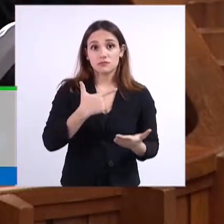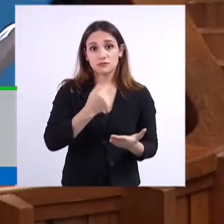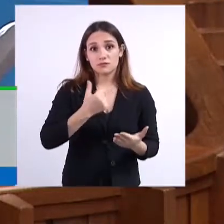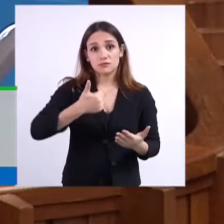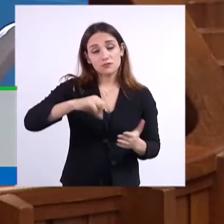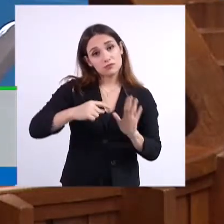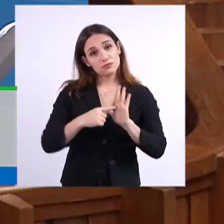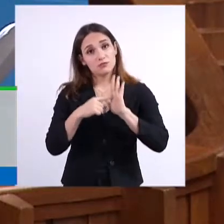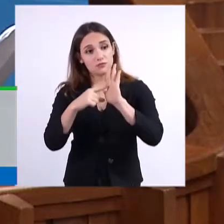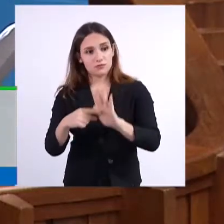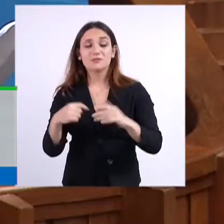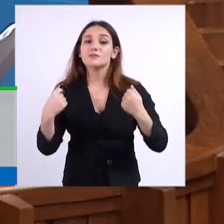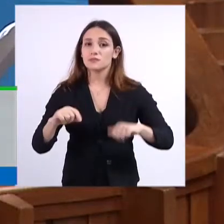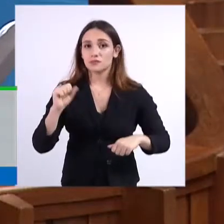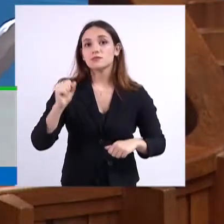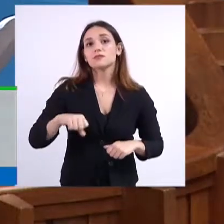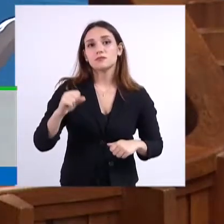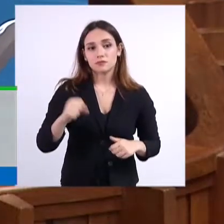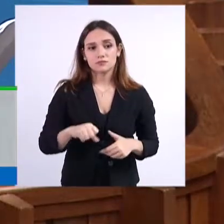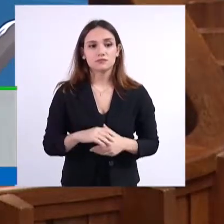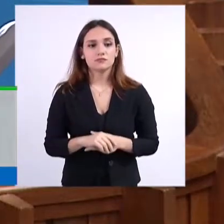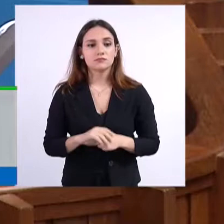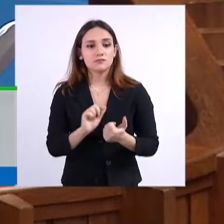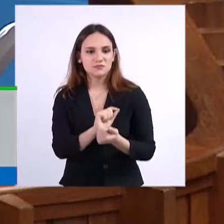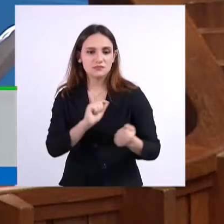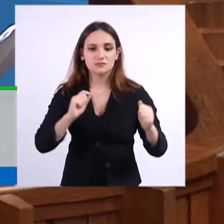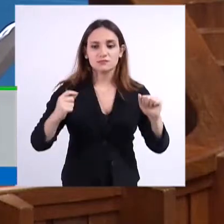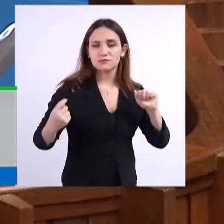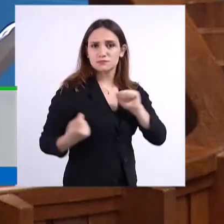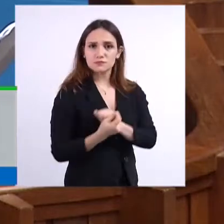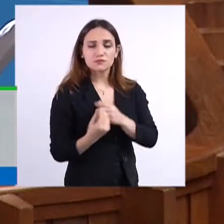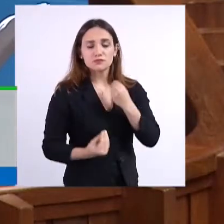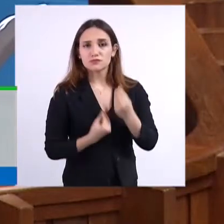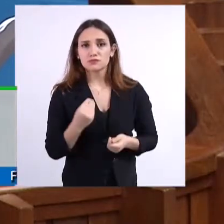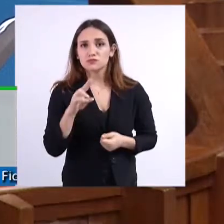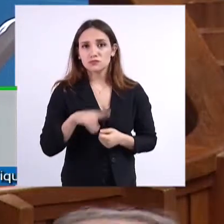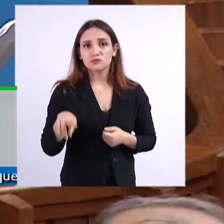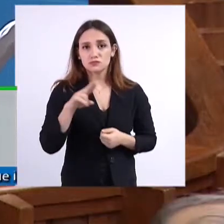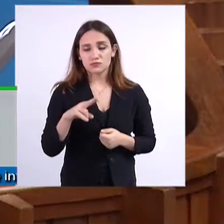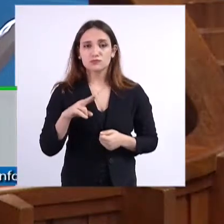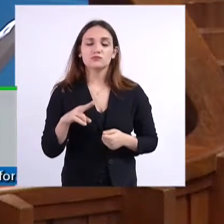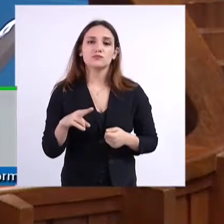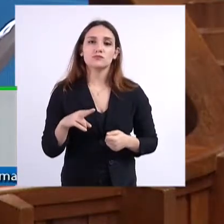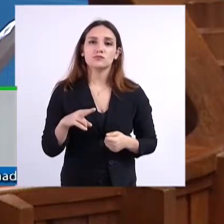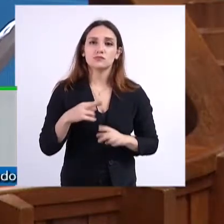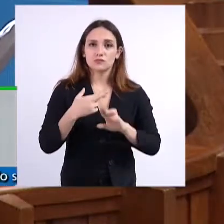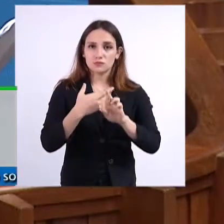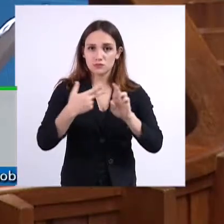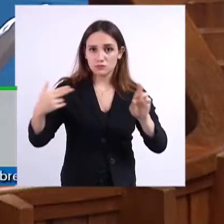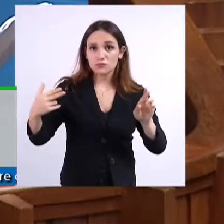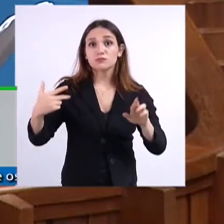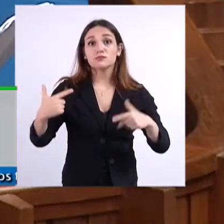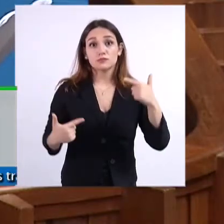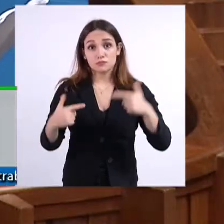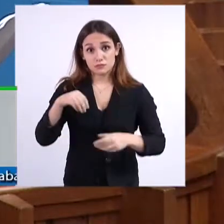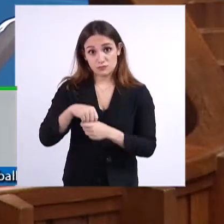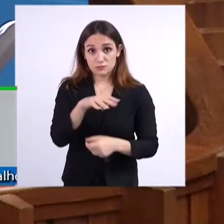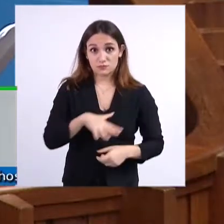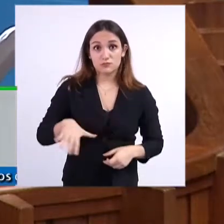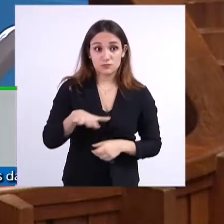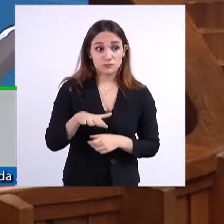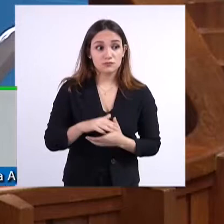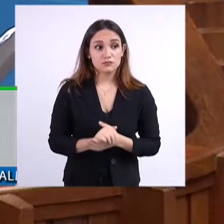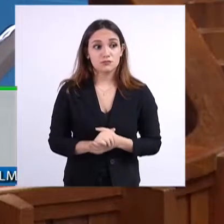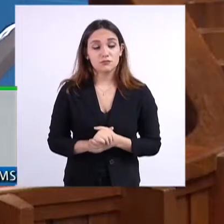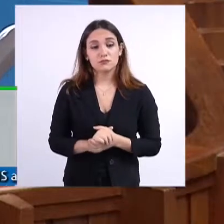fornece evidências da necessidade de se adaptar às abordagens, tanto nas políticas quanto na prática, para tratar